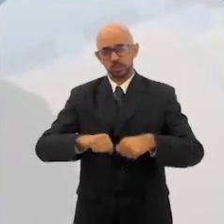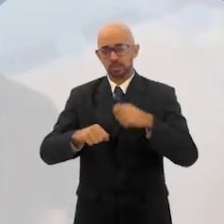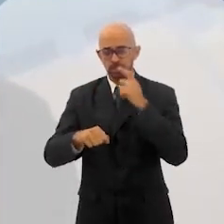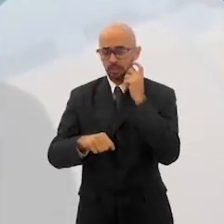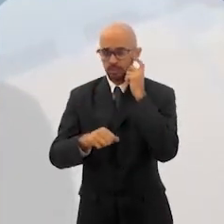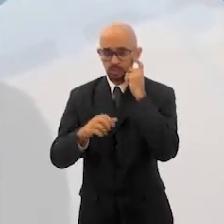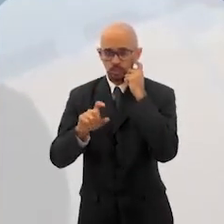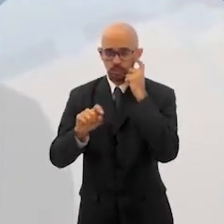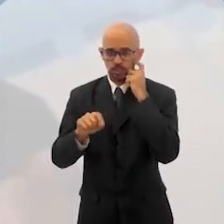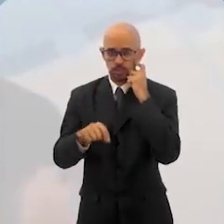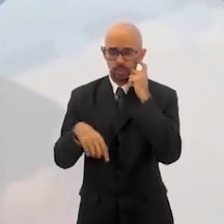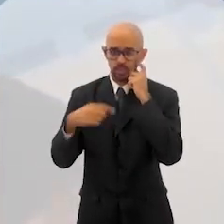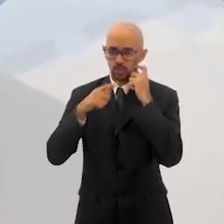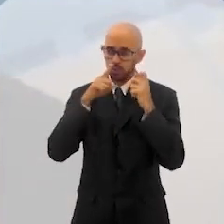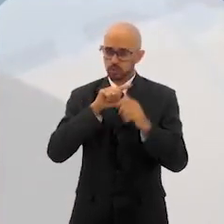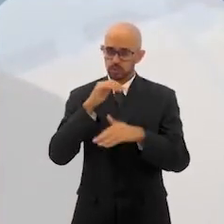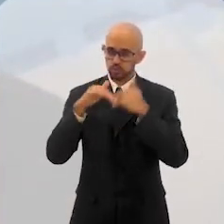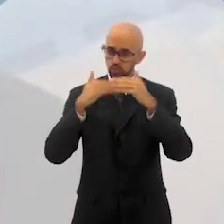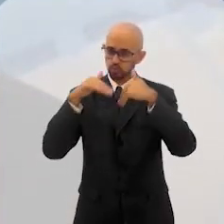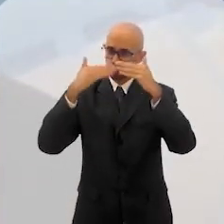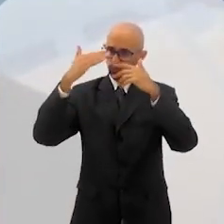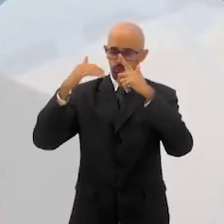ser exitosos, mas